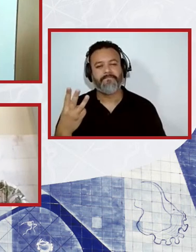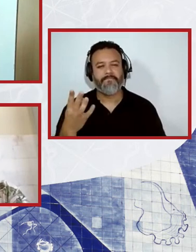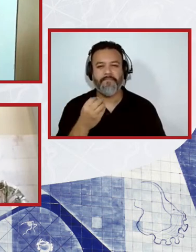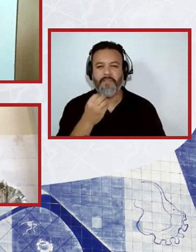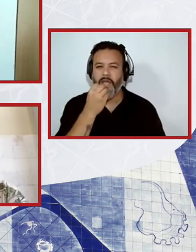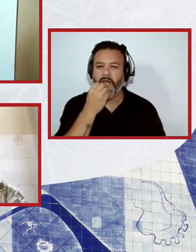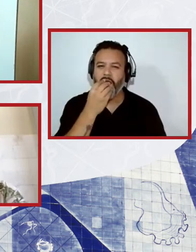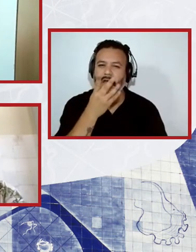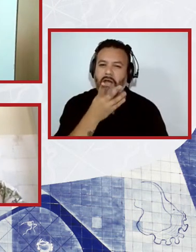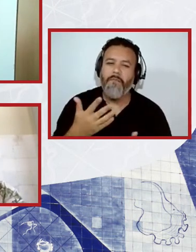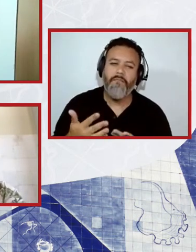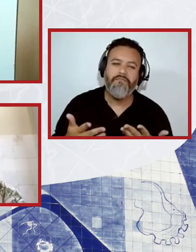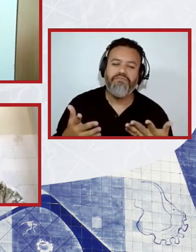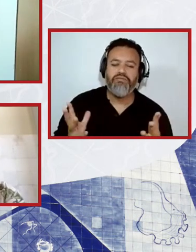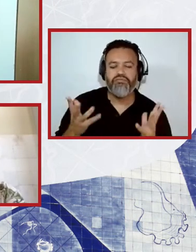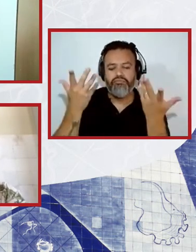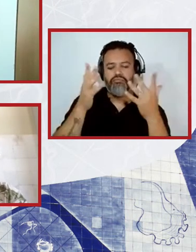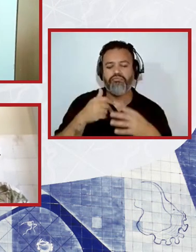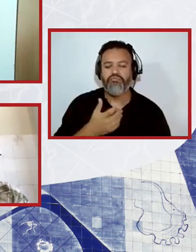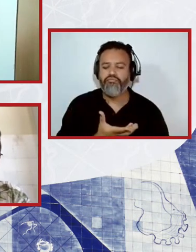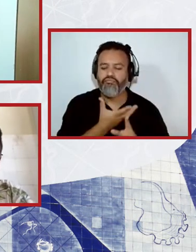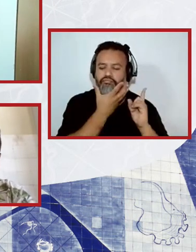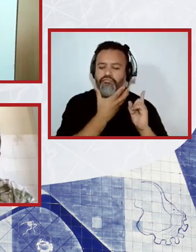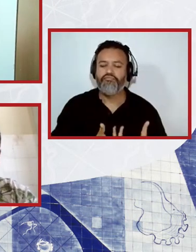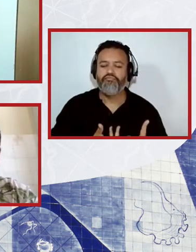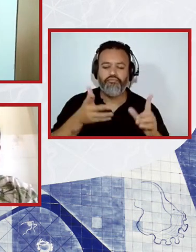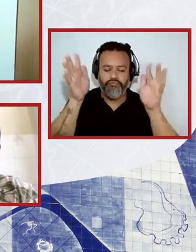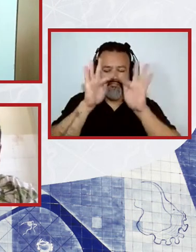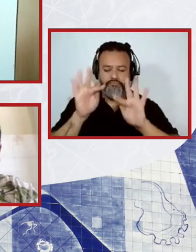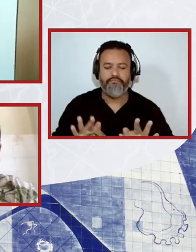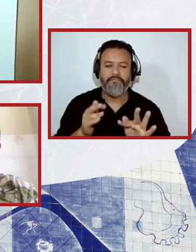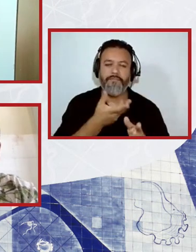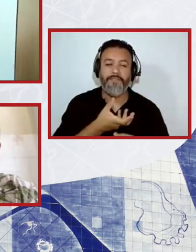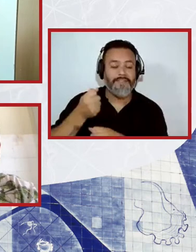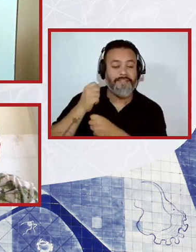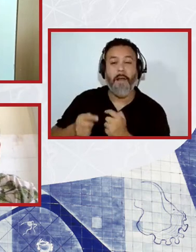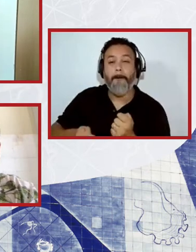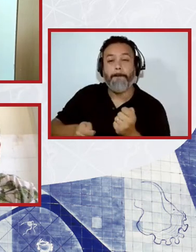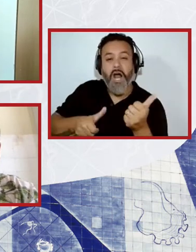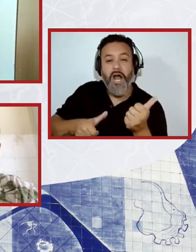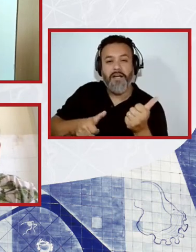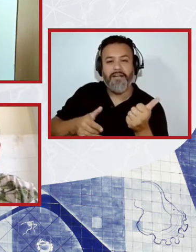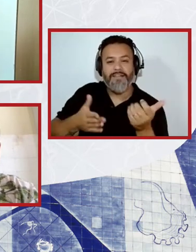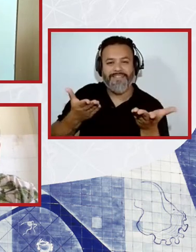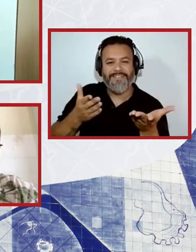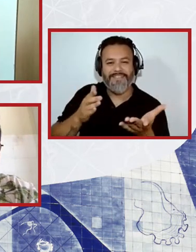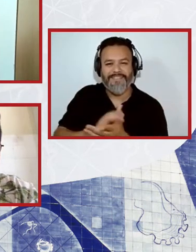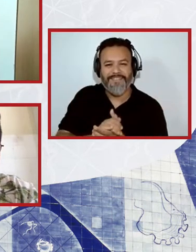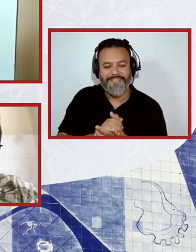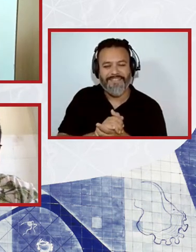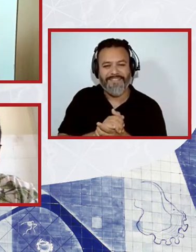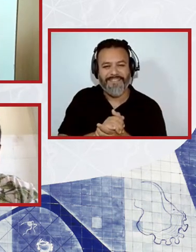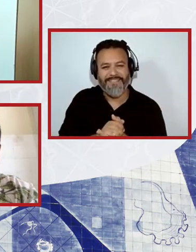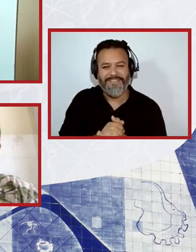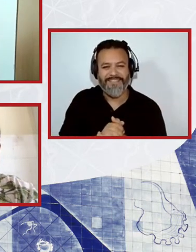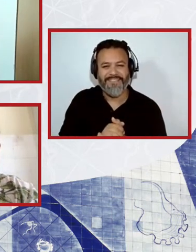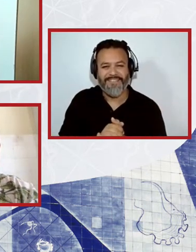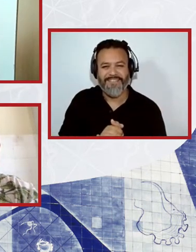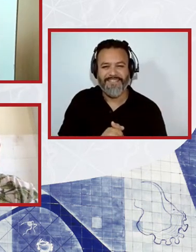festas para todos. Tchau. Feliz Natal, grande Ano Novo. Obrigada. Obrigada, gente.